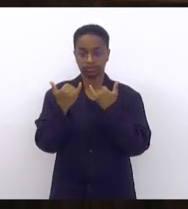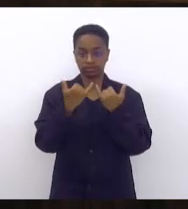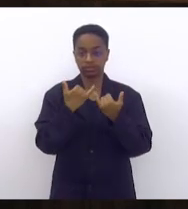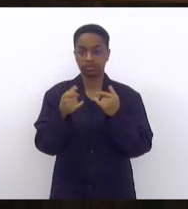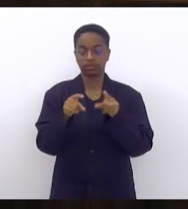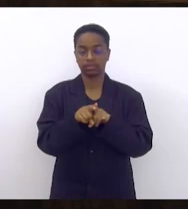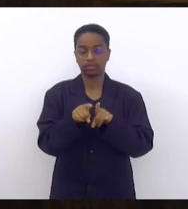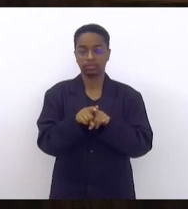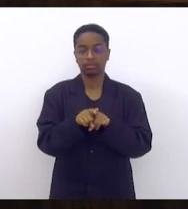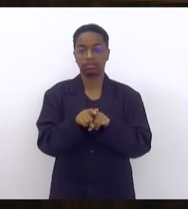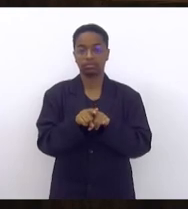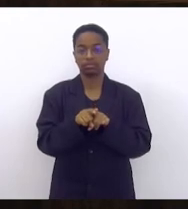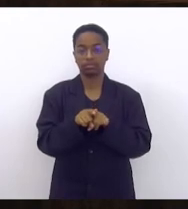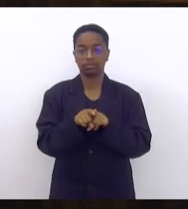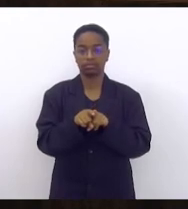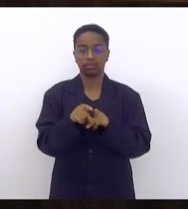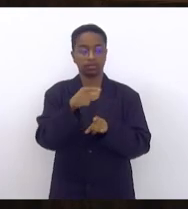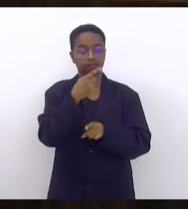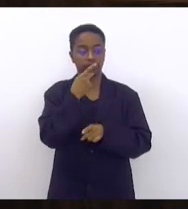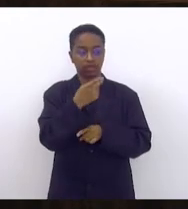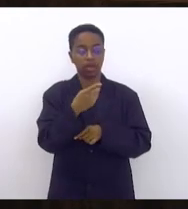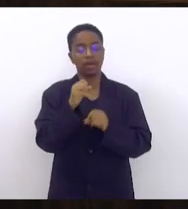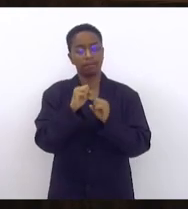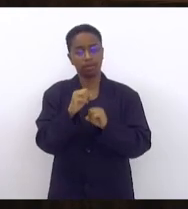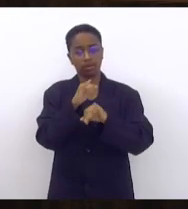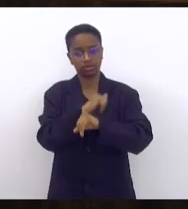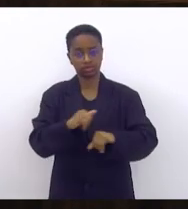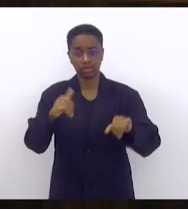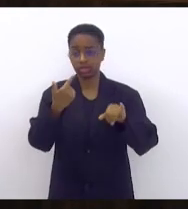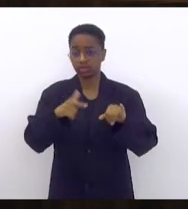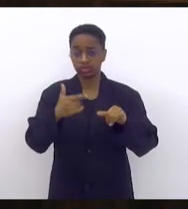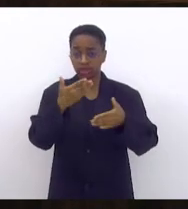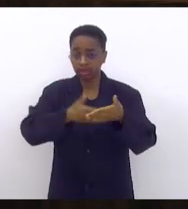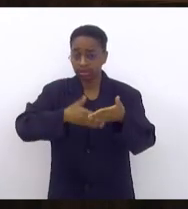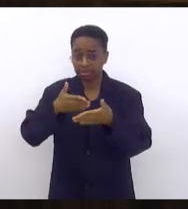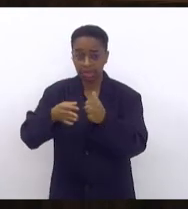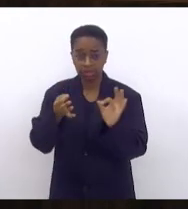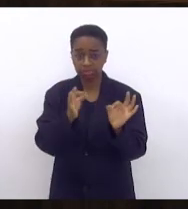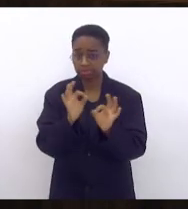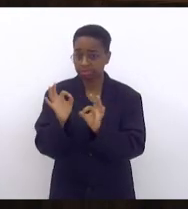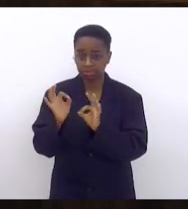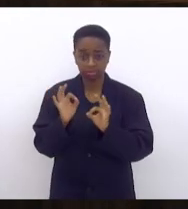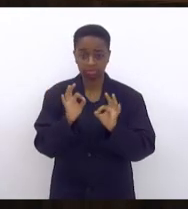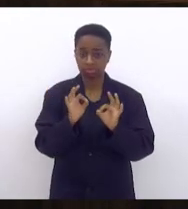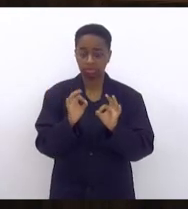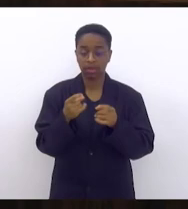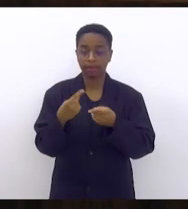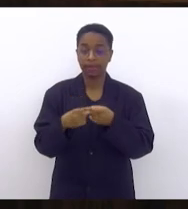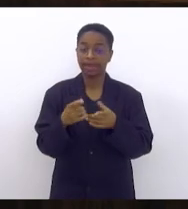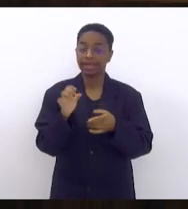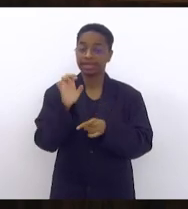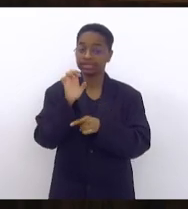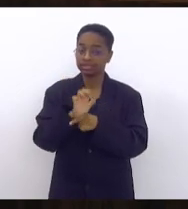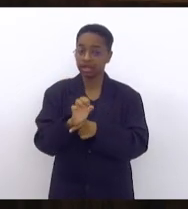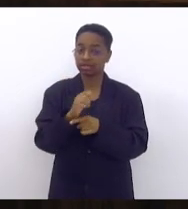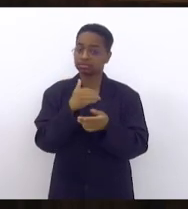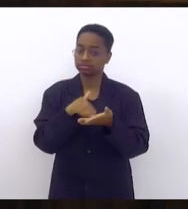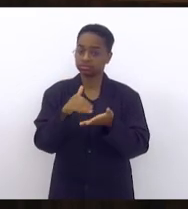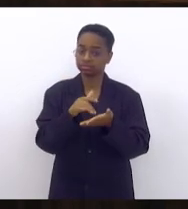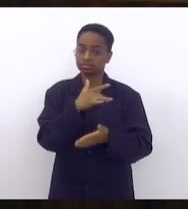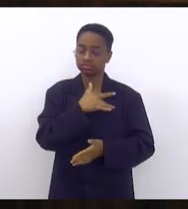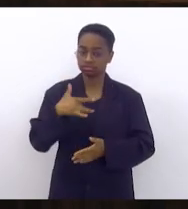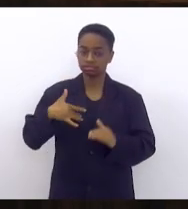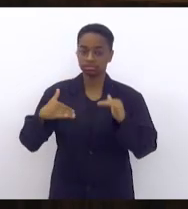mandou mensagem, Mário, pode informar, não existe nenhuma restrição, nenhuma. Né, o Estado está, a Secretaria de Saúde está